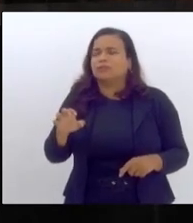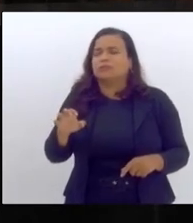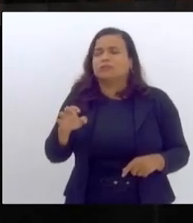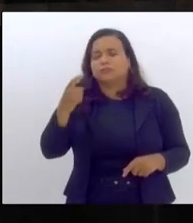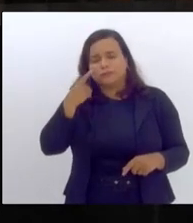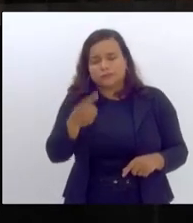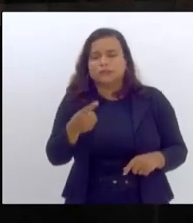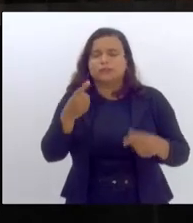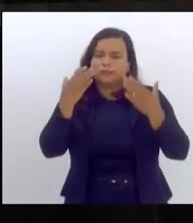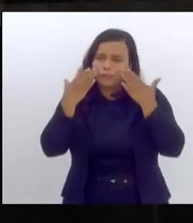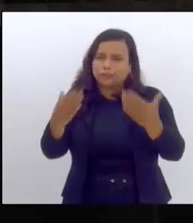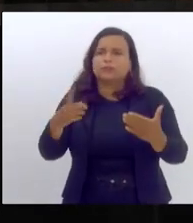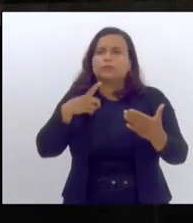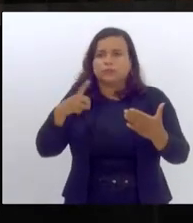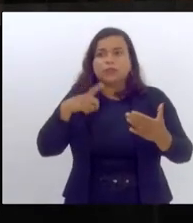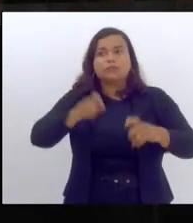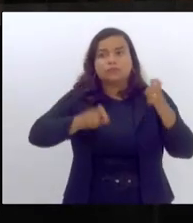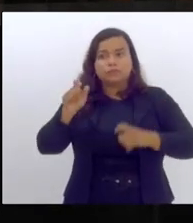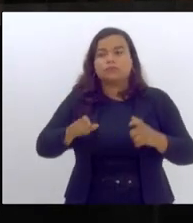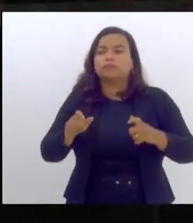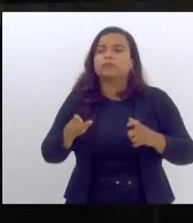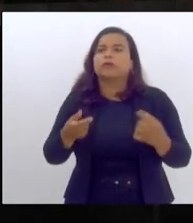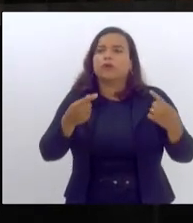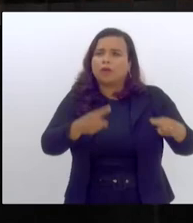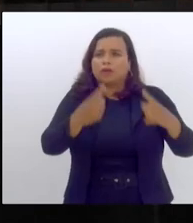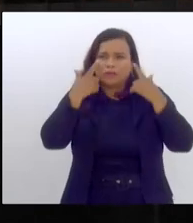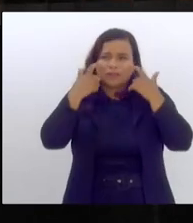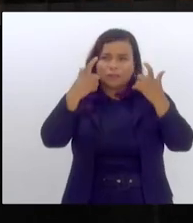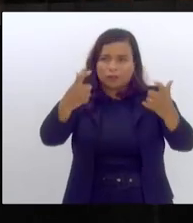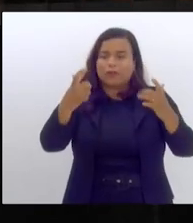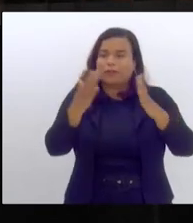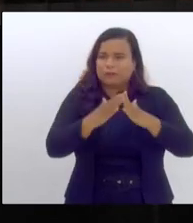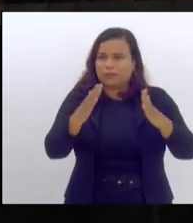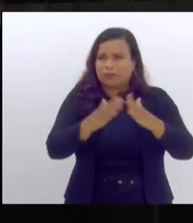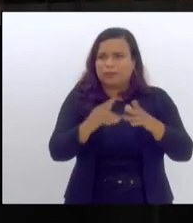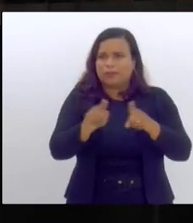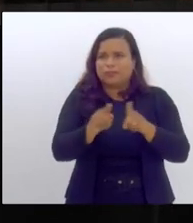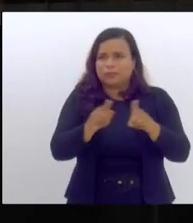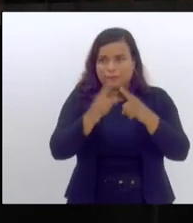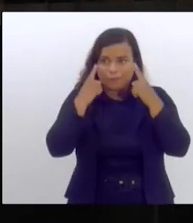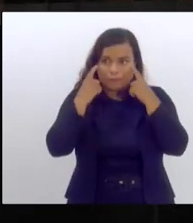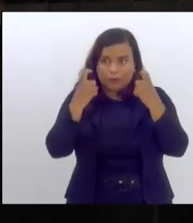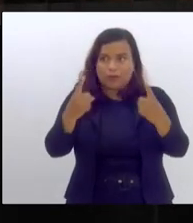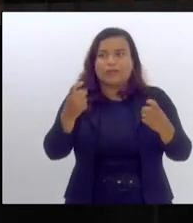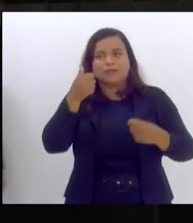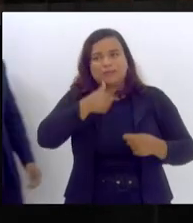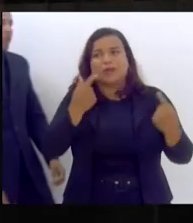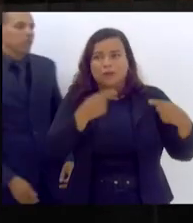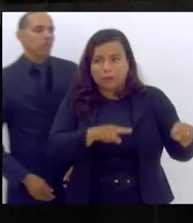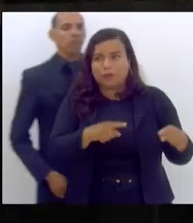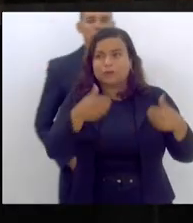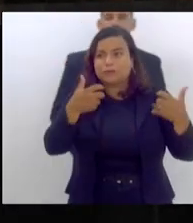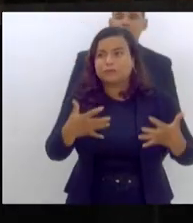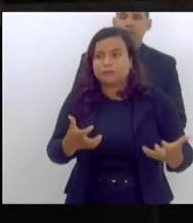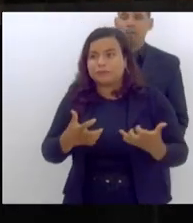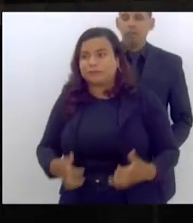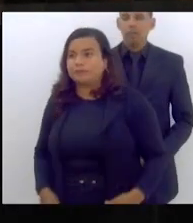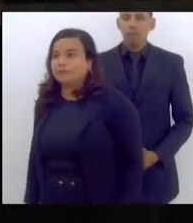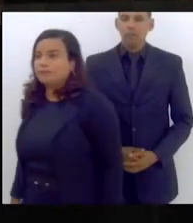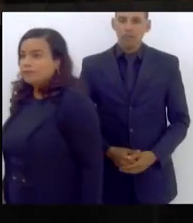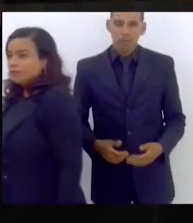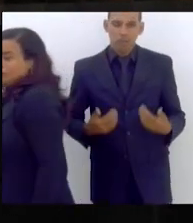que apresentaram para combater a violência doméstica, a violência contra a mulher. Eu quero dizer o quanto eu sou,